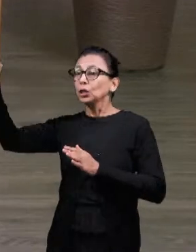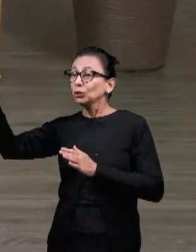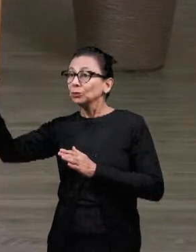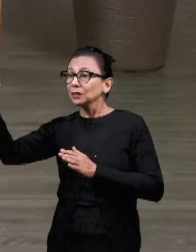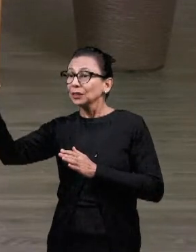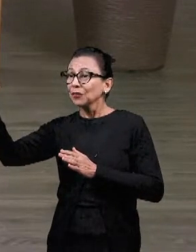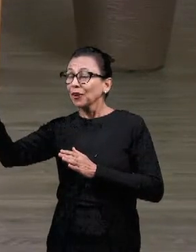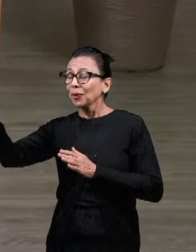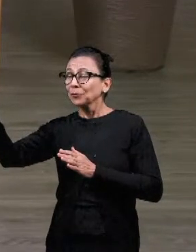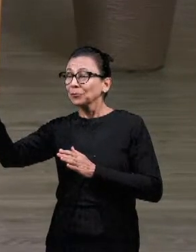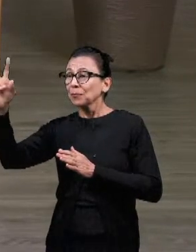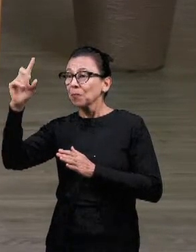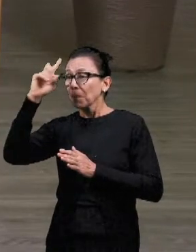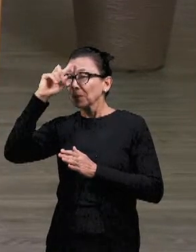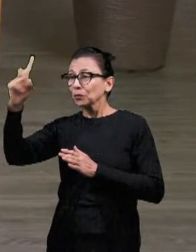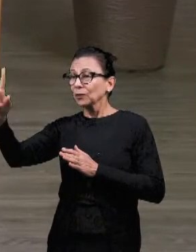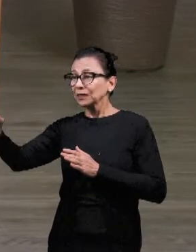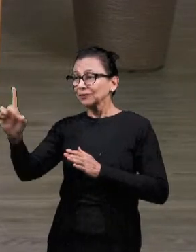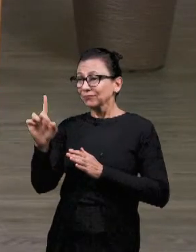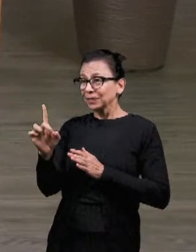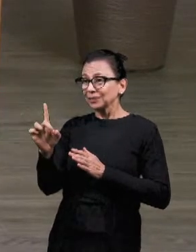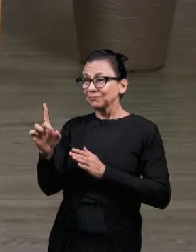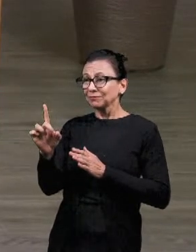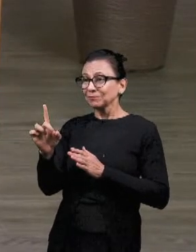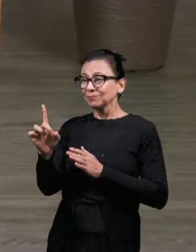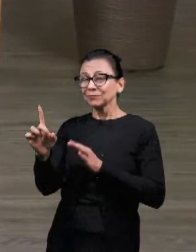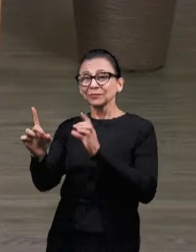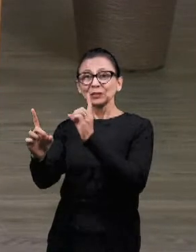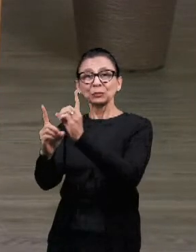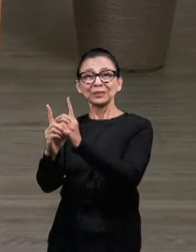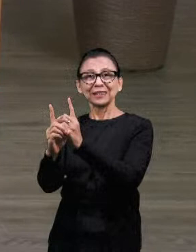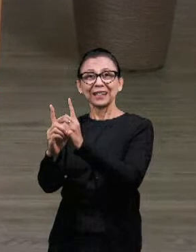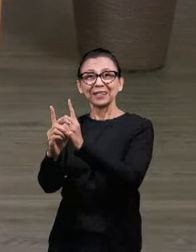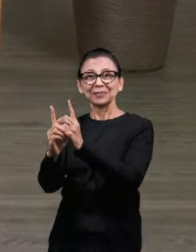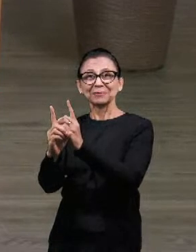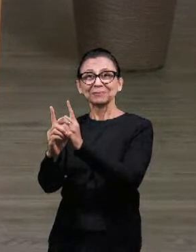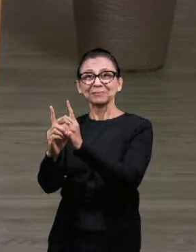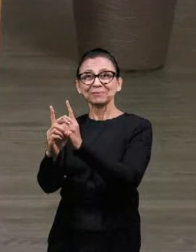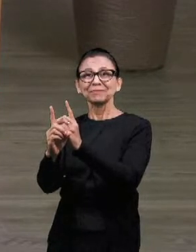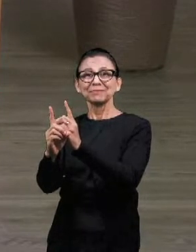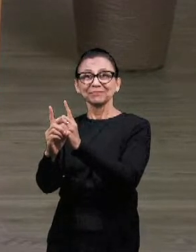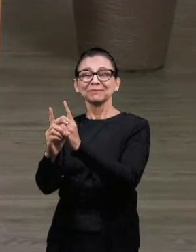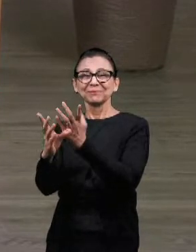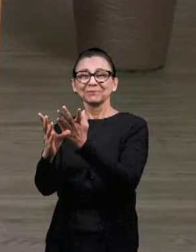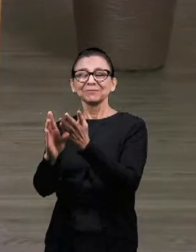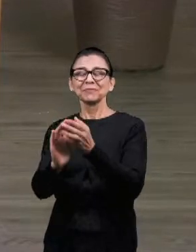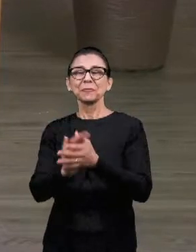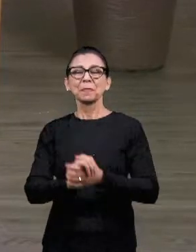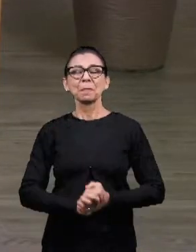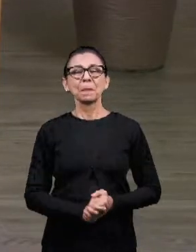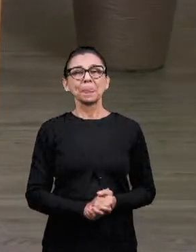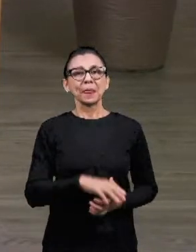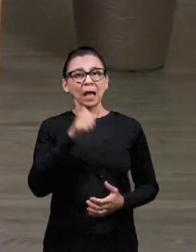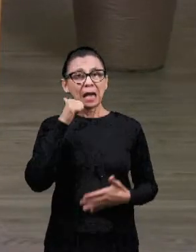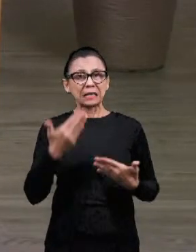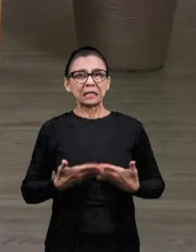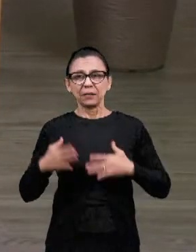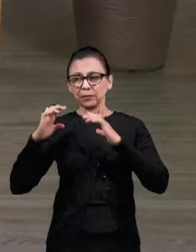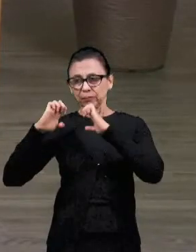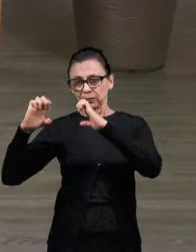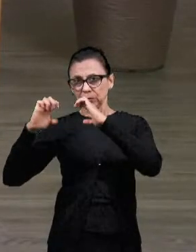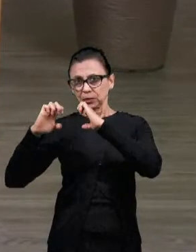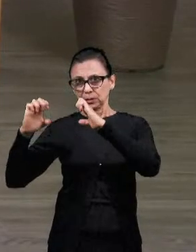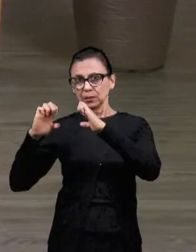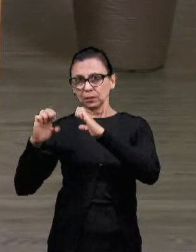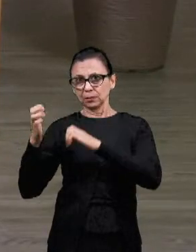encontrou. Deus tem uma bênção para o seu coração. E aí essa irmã quis evangelizar essa jovem e direcioná-la